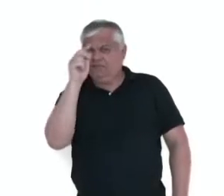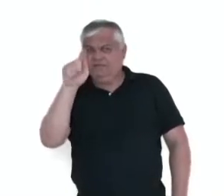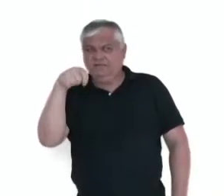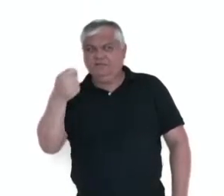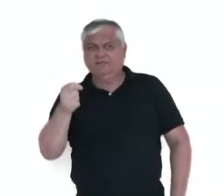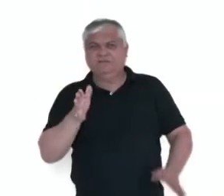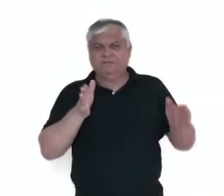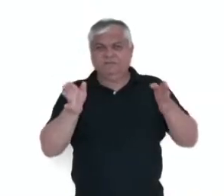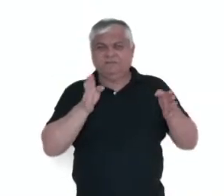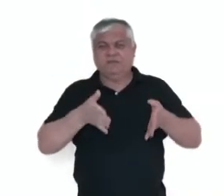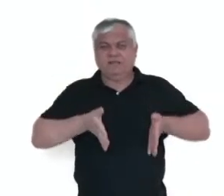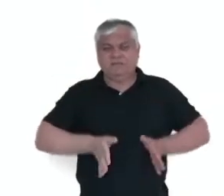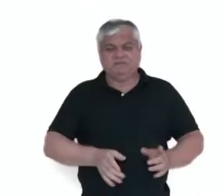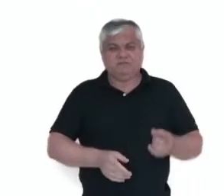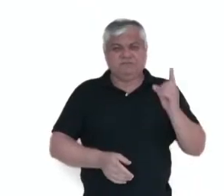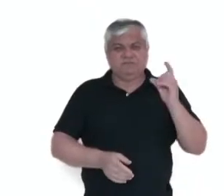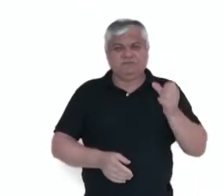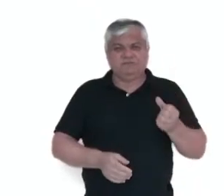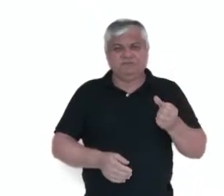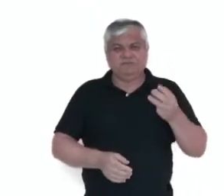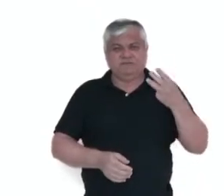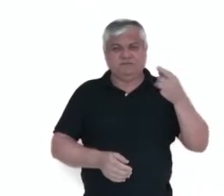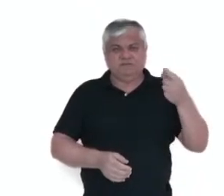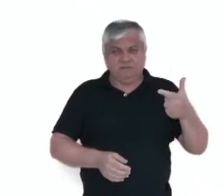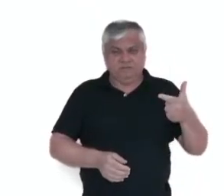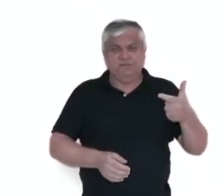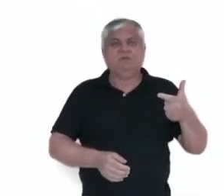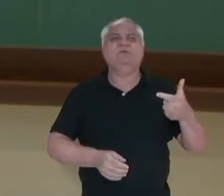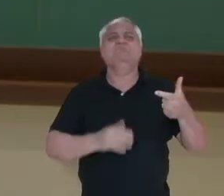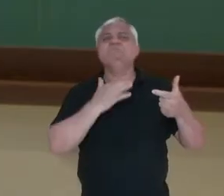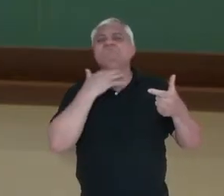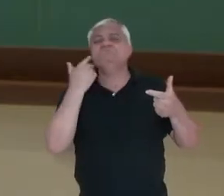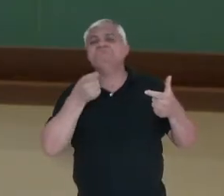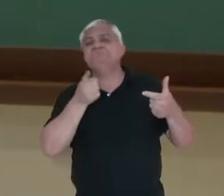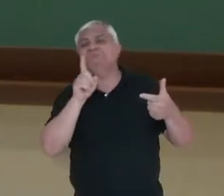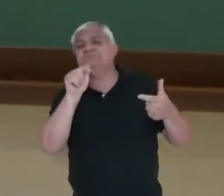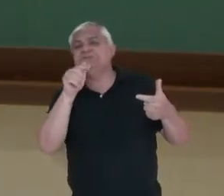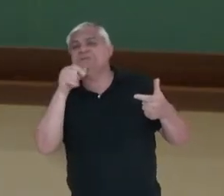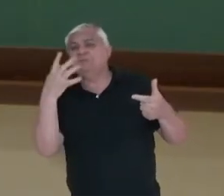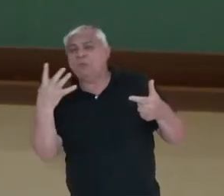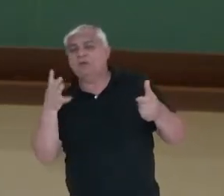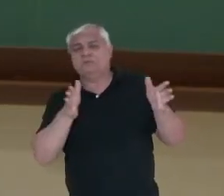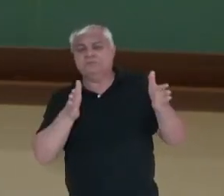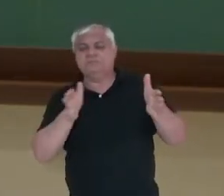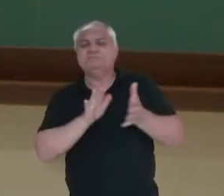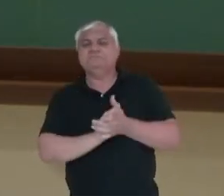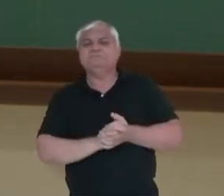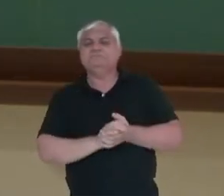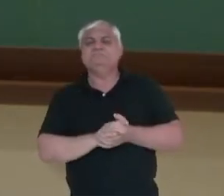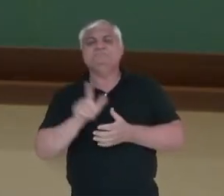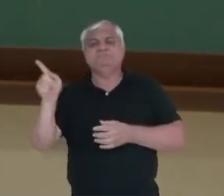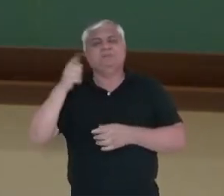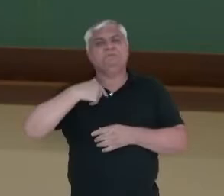e 1704 e nos deixa teorias muito importantes sobre o contratualismo. Ele foi um